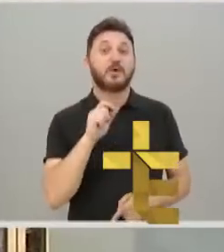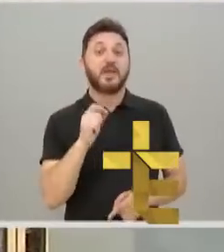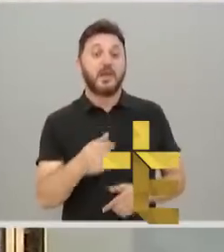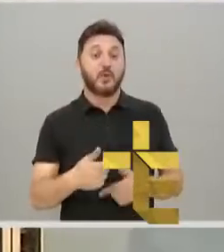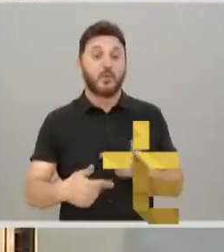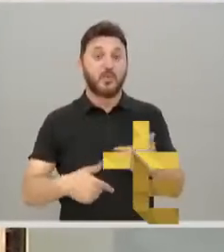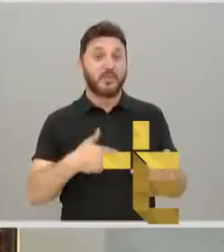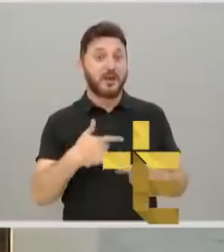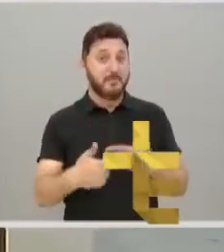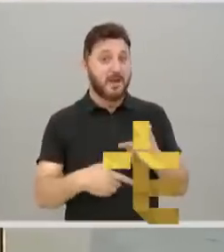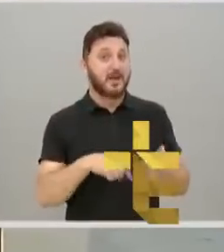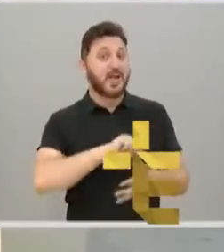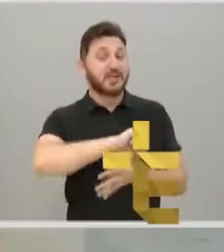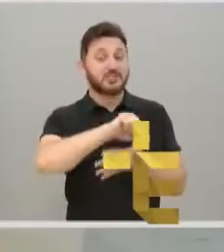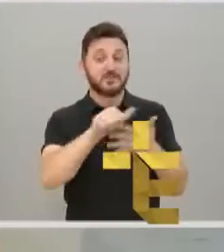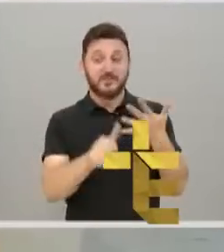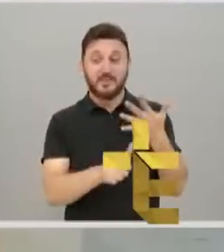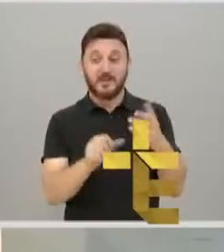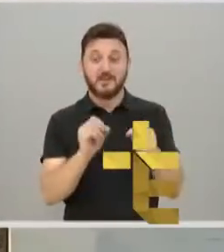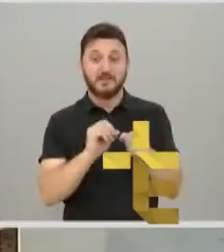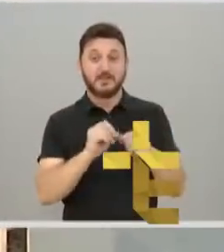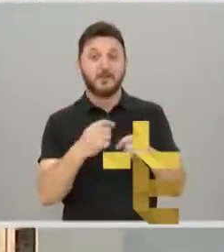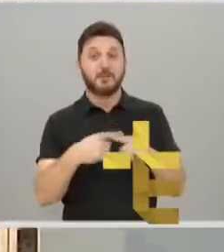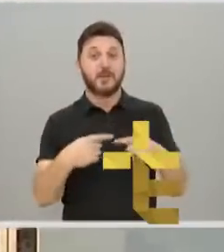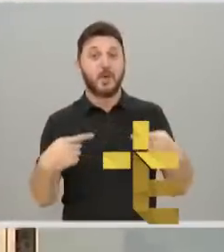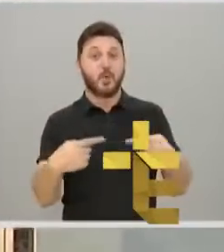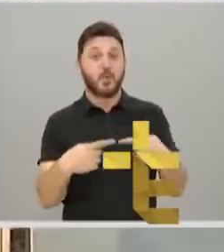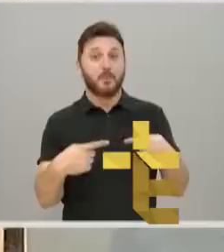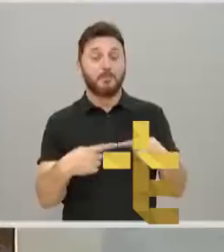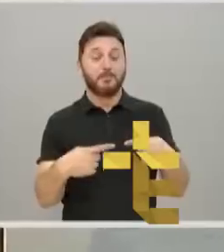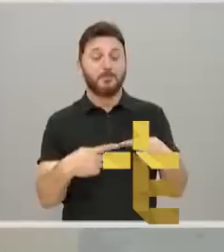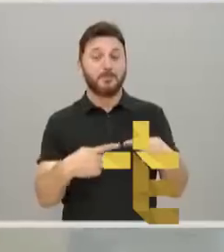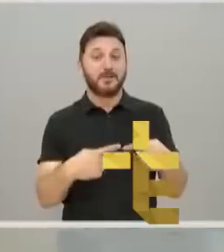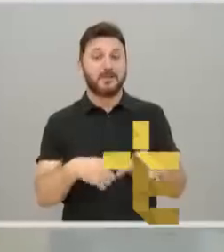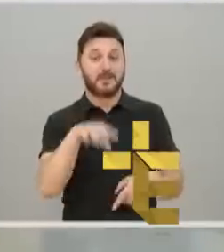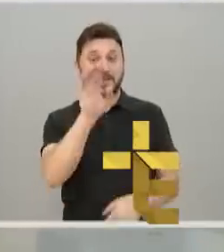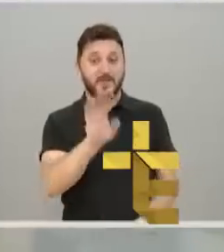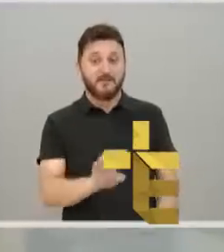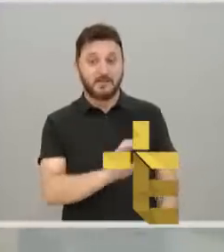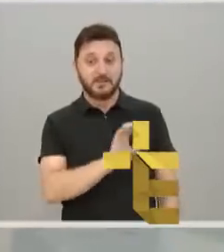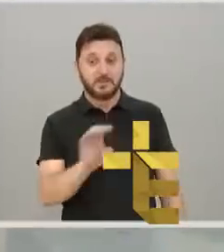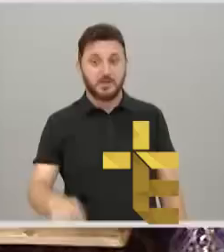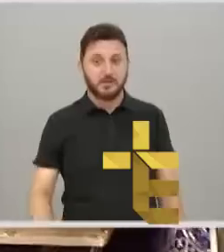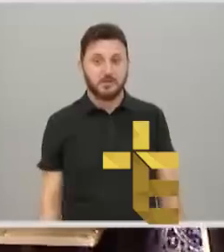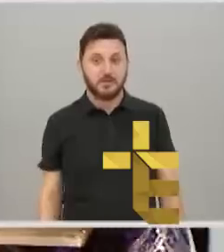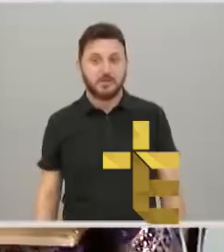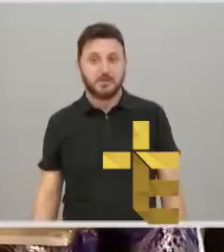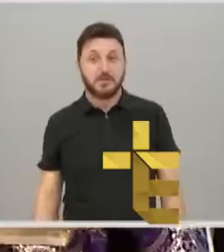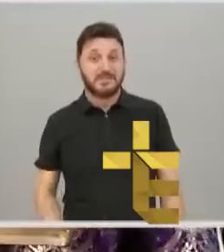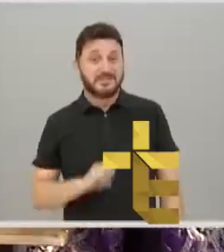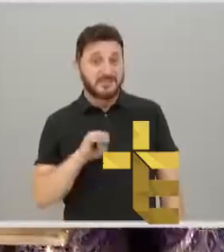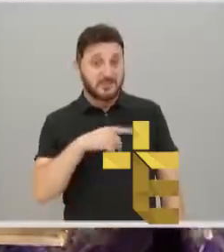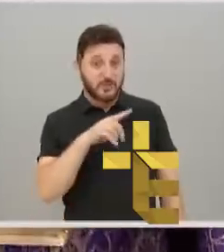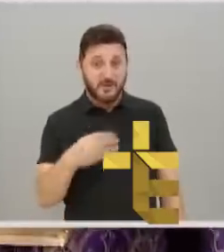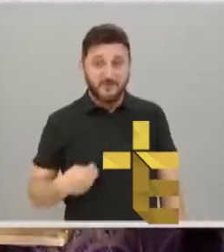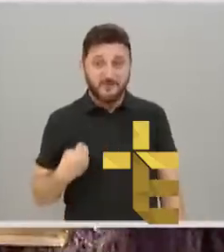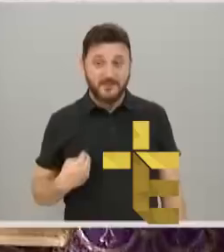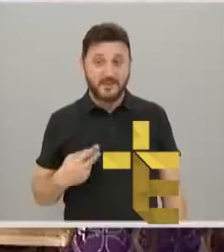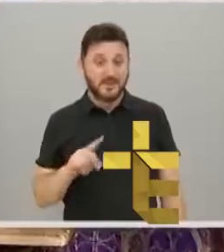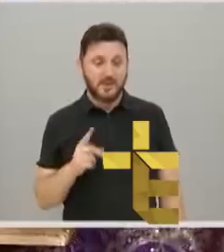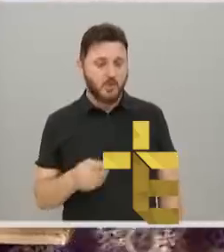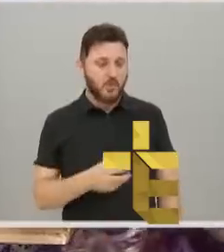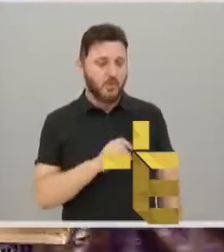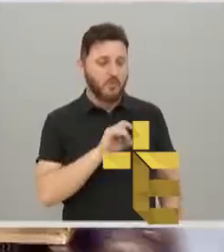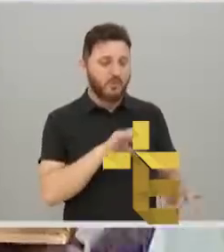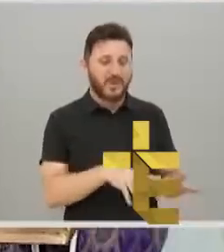Tem tudo a ver com o Evangelho. Se o grão de trigo não cair, filho, se você não deixar se jogar nas